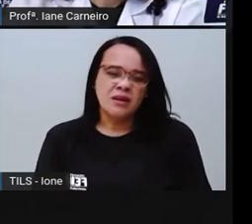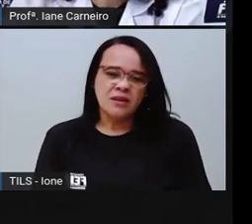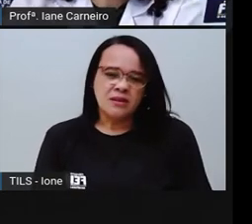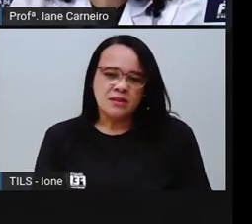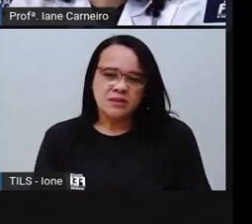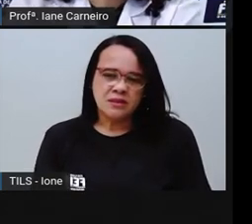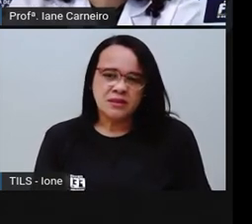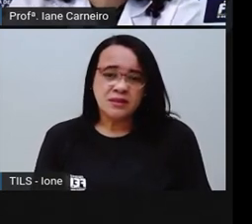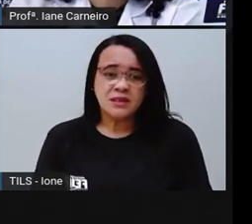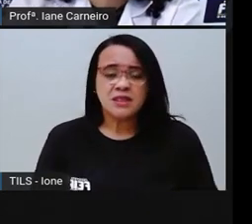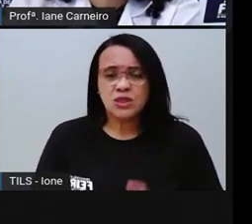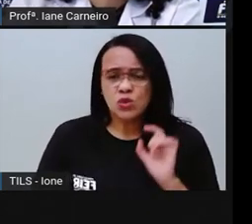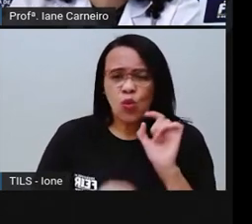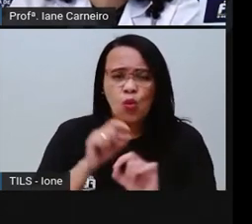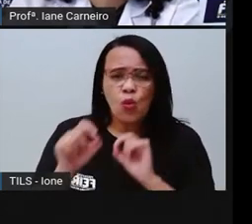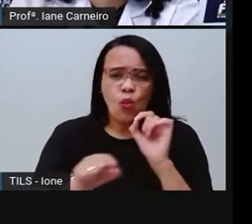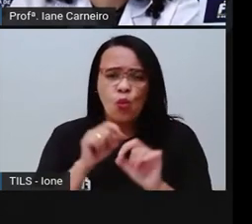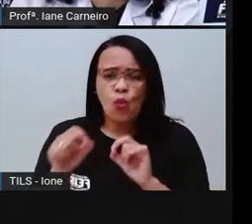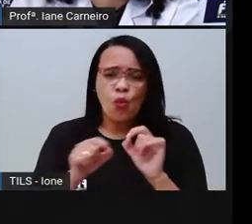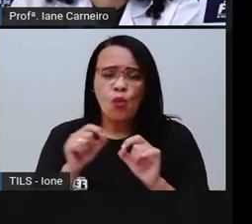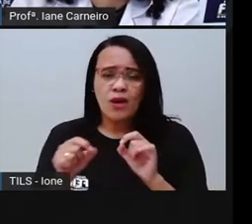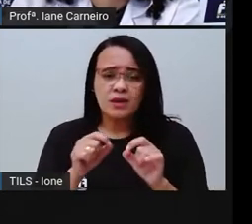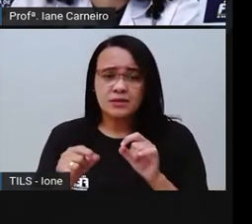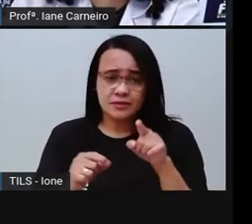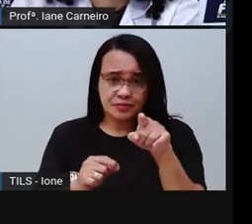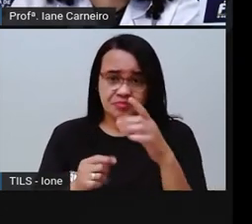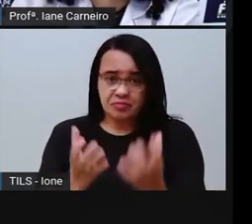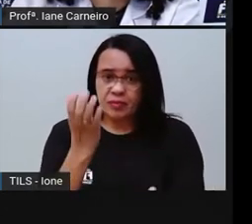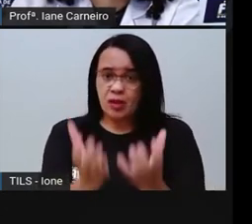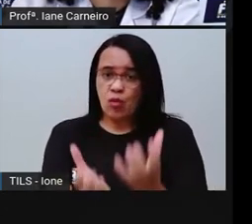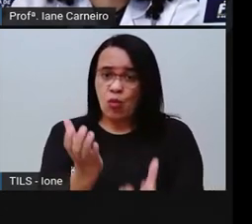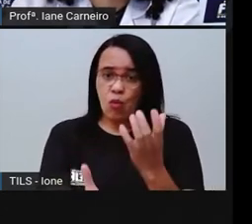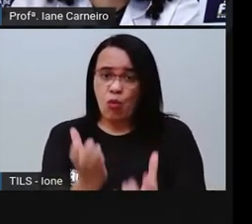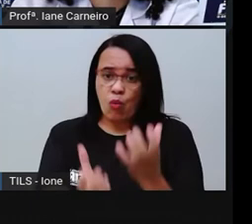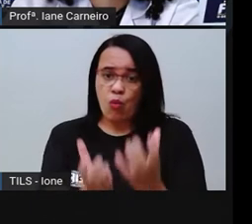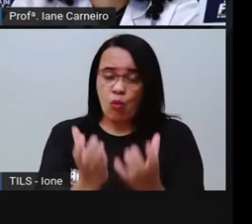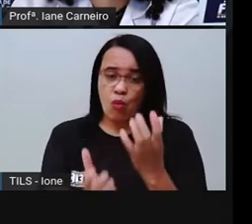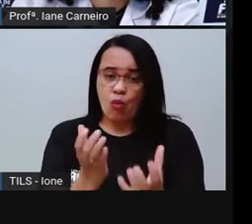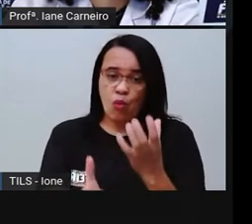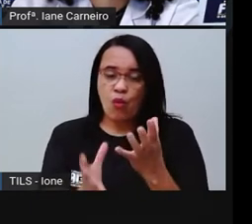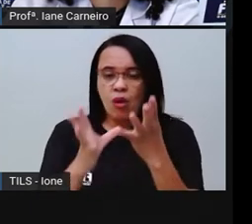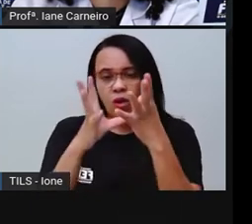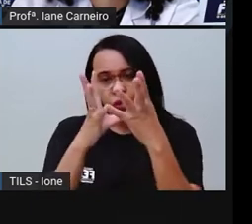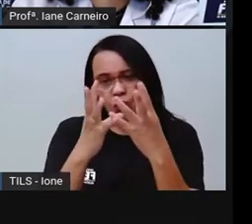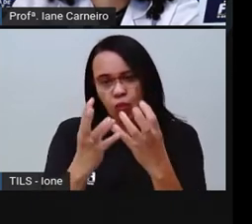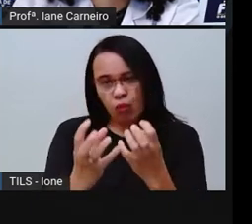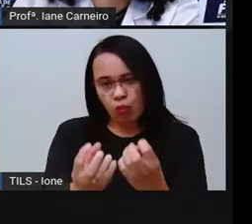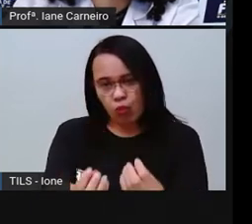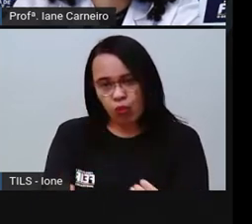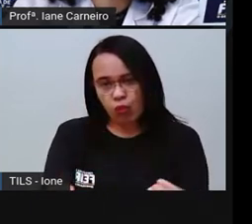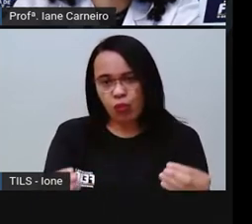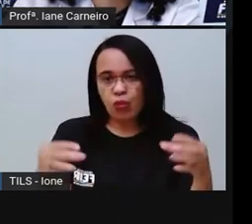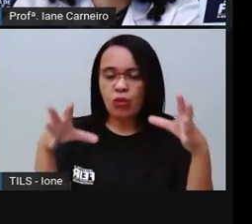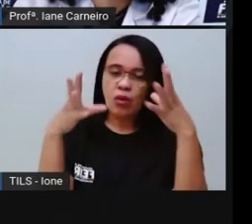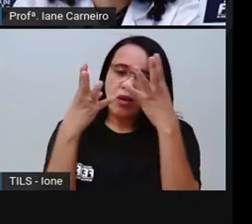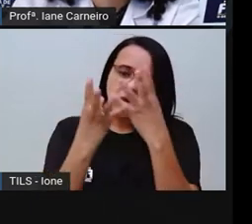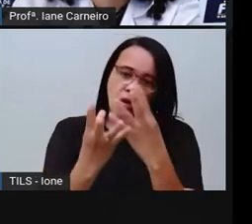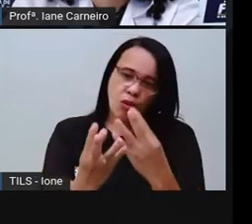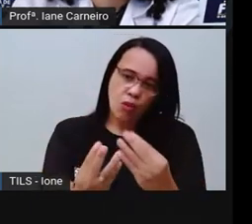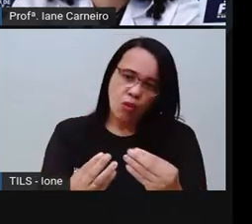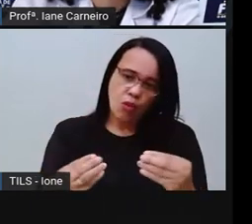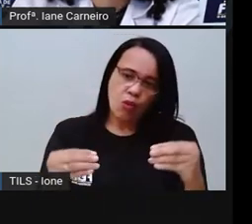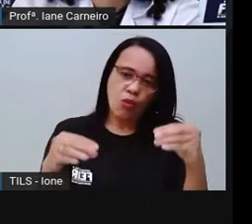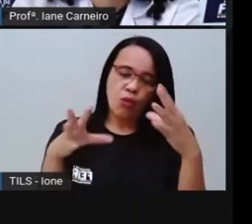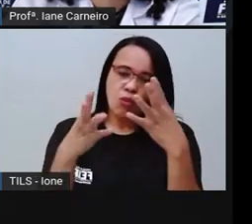bom e o que foi oque aconteceu com o fogo o fogo que foi aconteceu com fogo